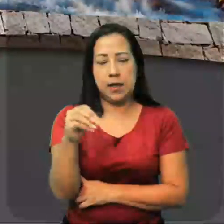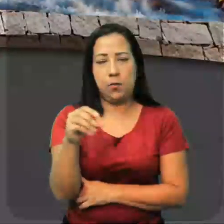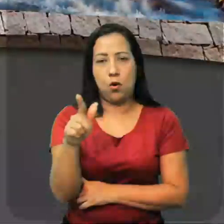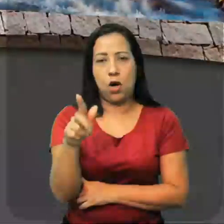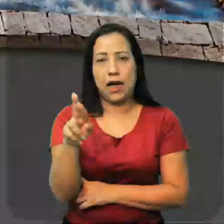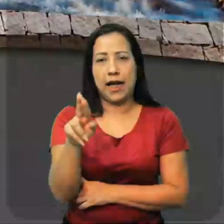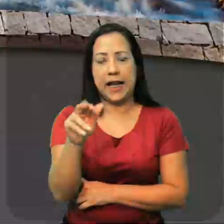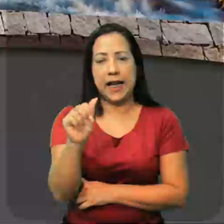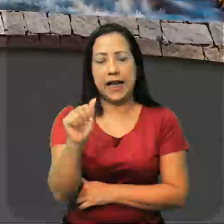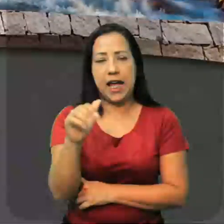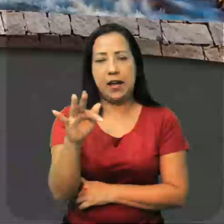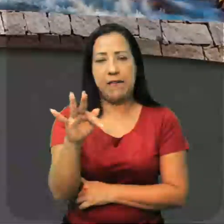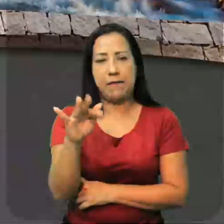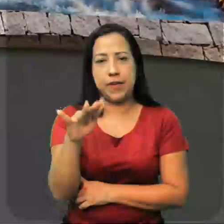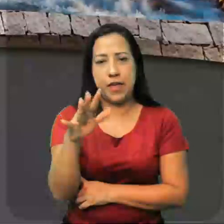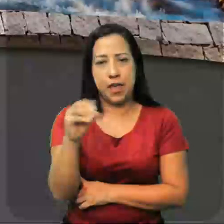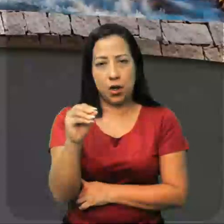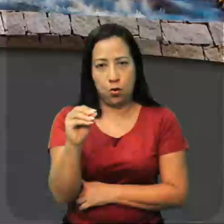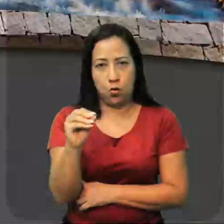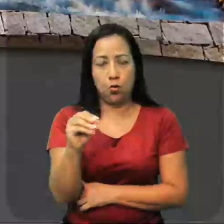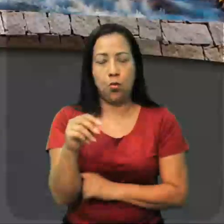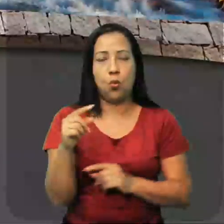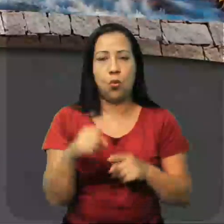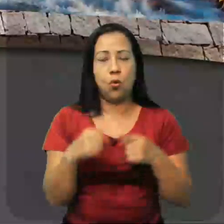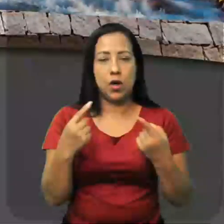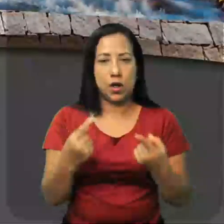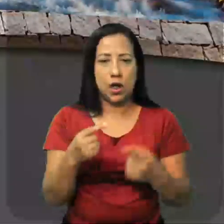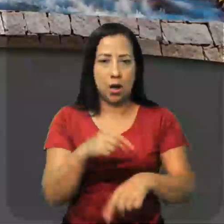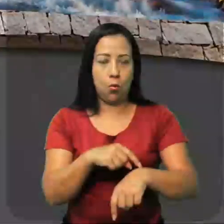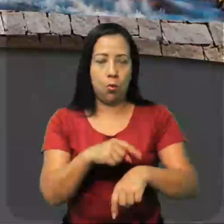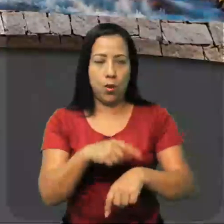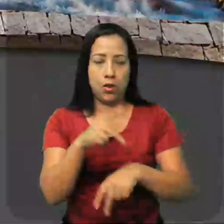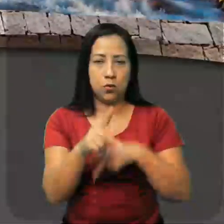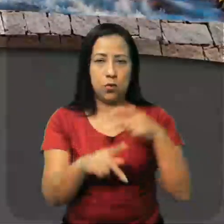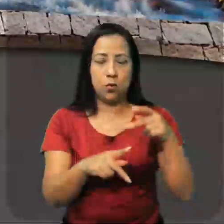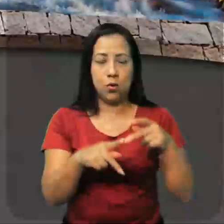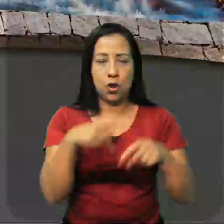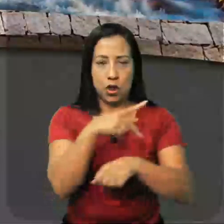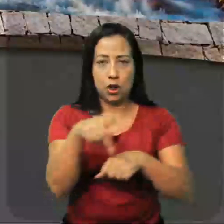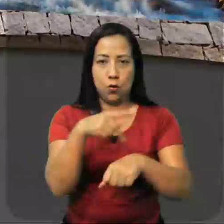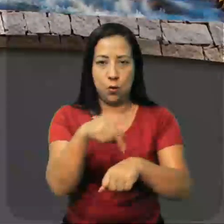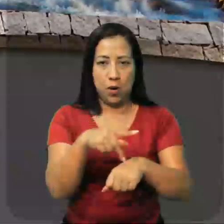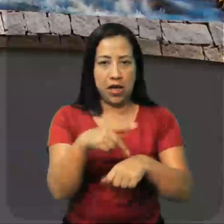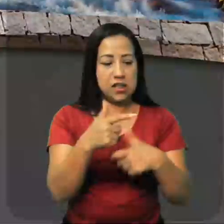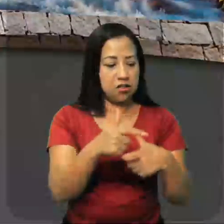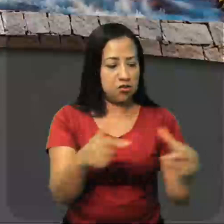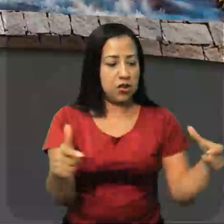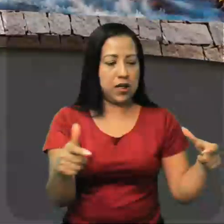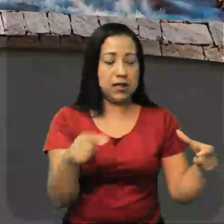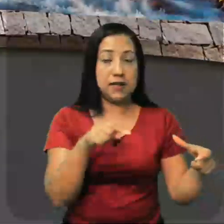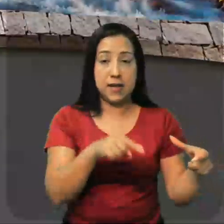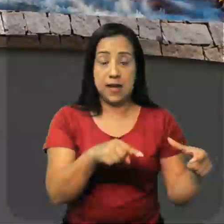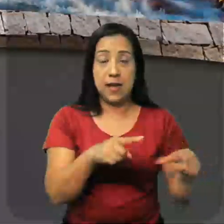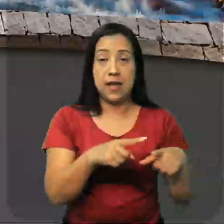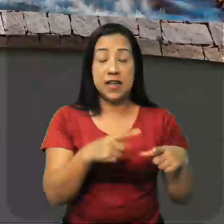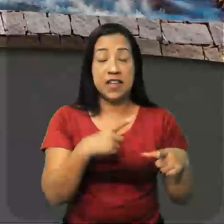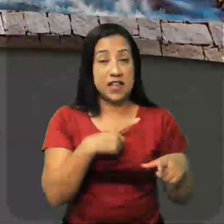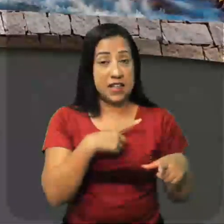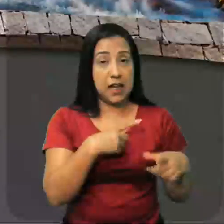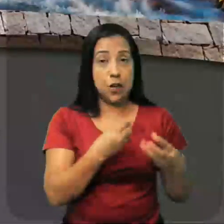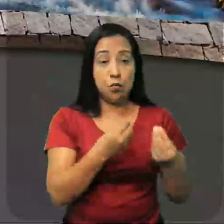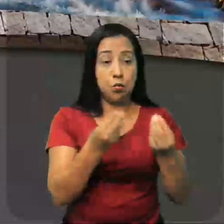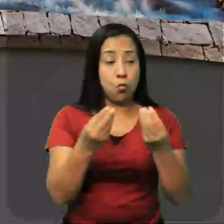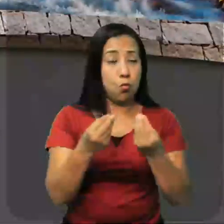aquele momento em que o país pode crescer bastante, porque ele tem muita mão de obra. Só que essa mão de obra tem de estar